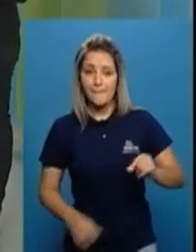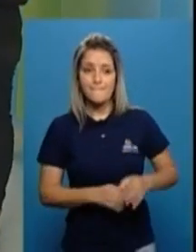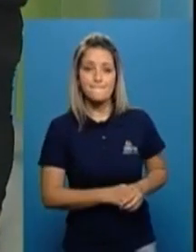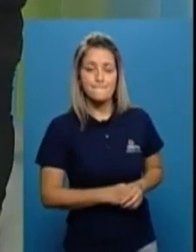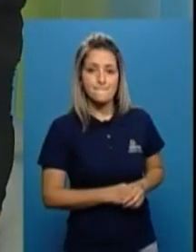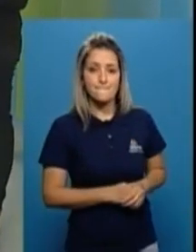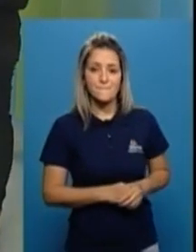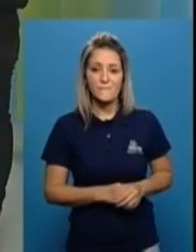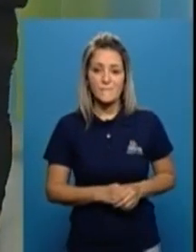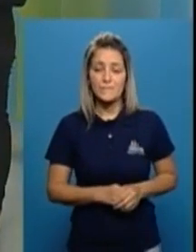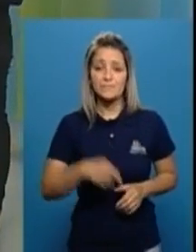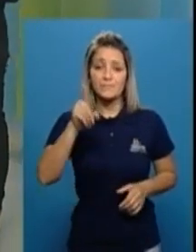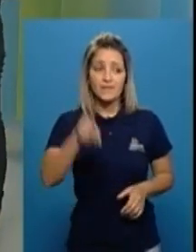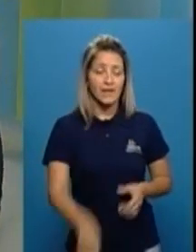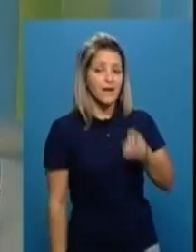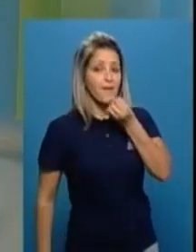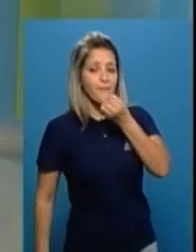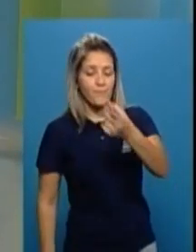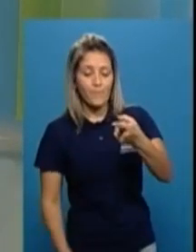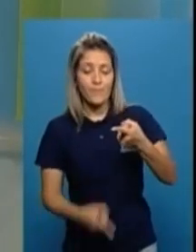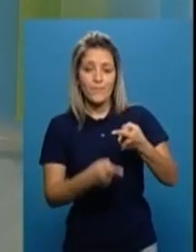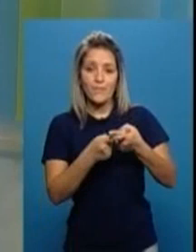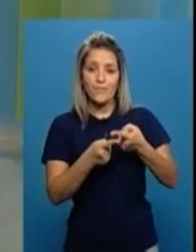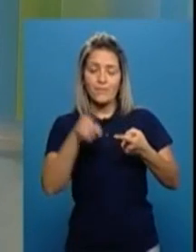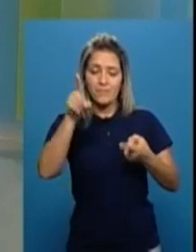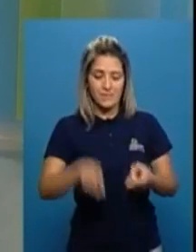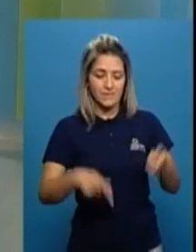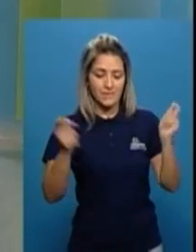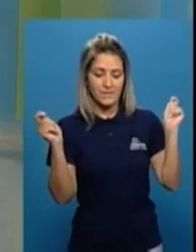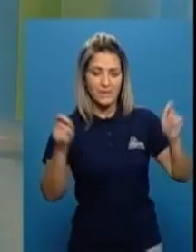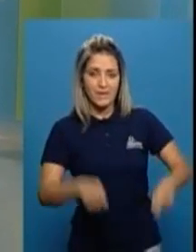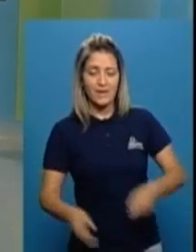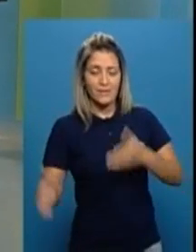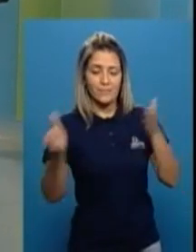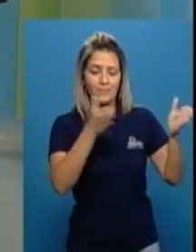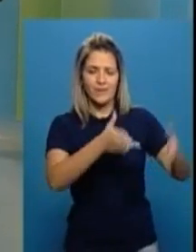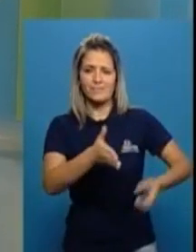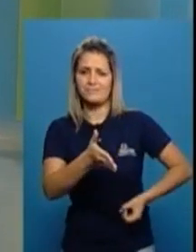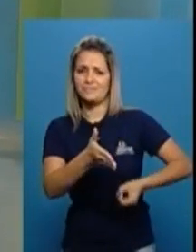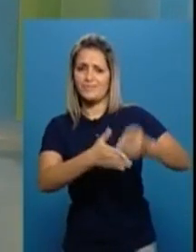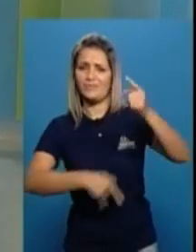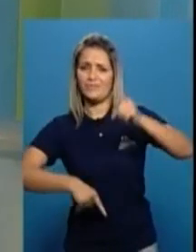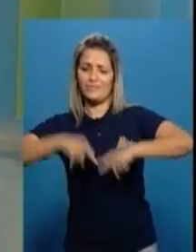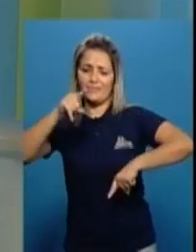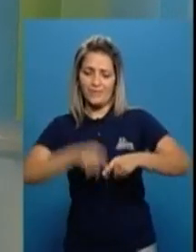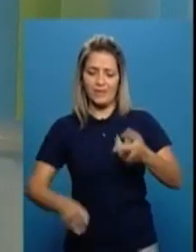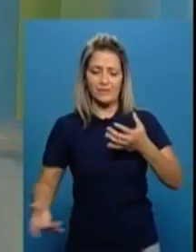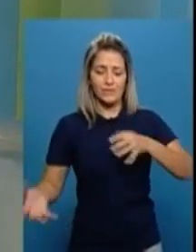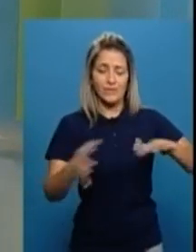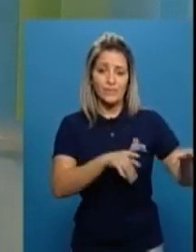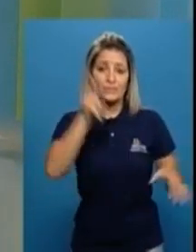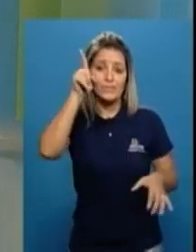aqui que as vantagens são a possibilidade de produção em massa com grande